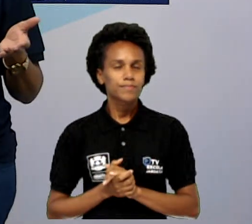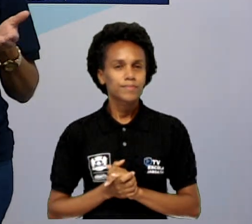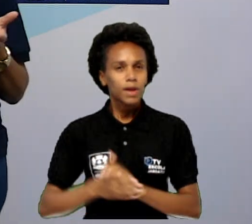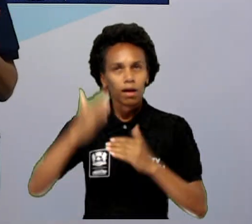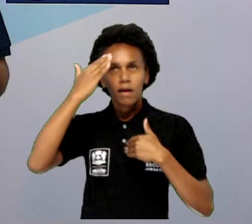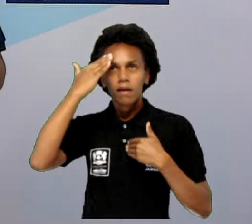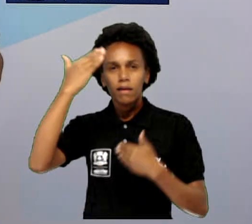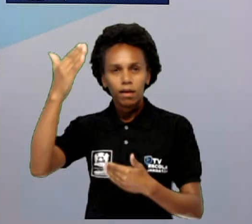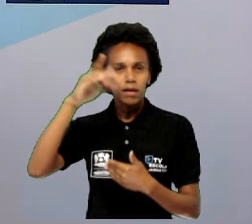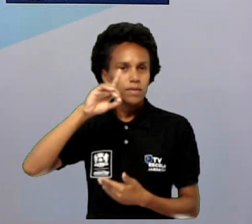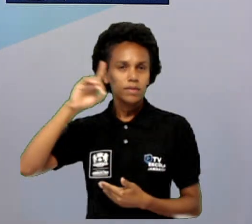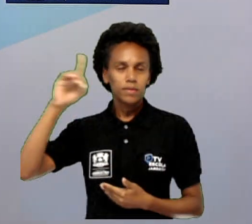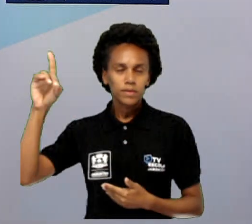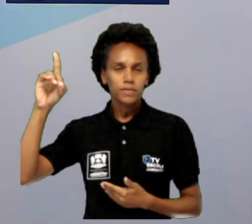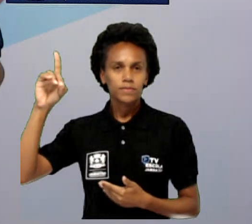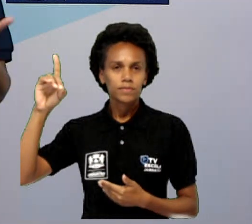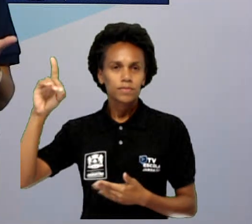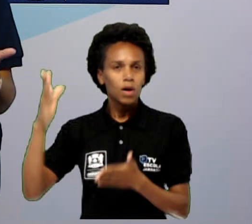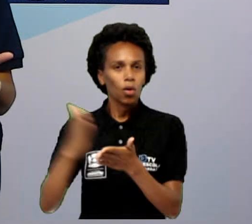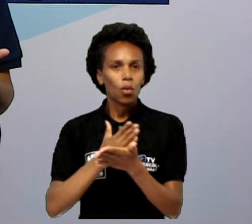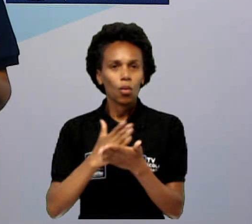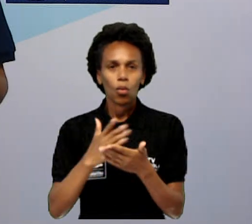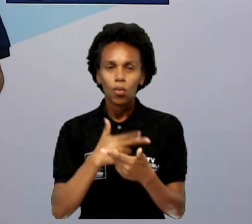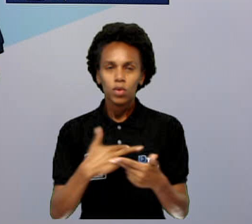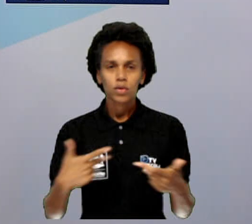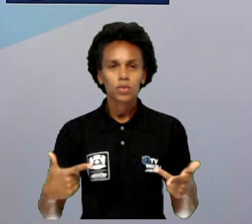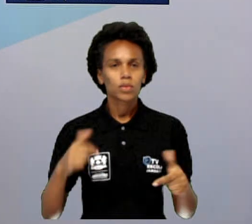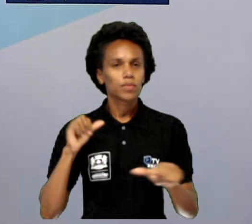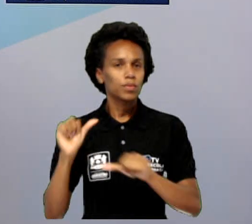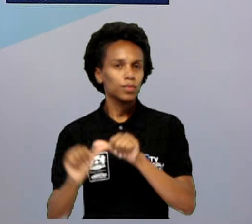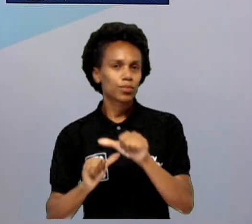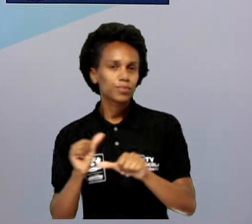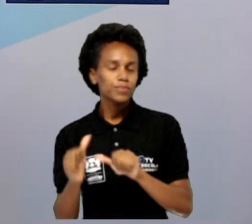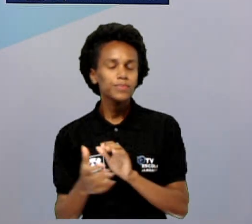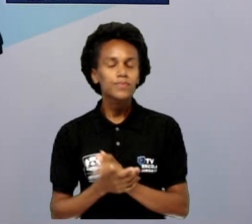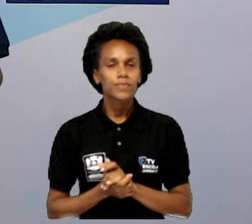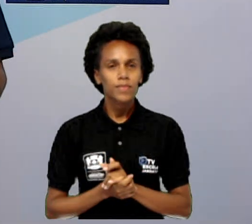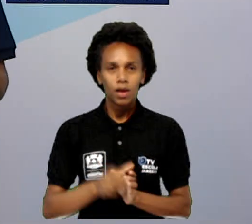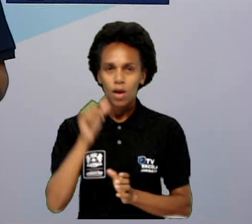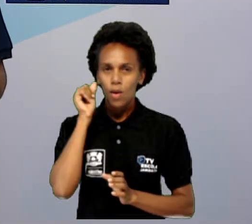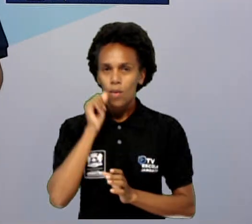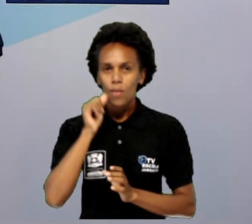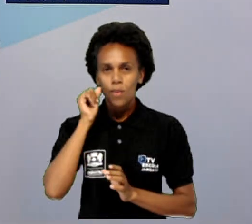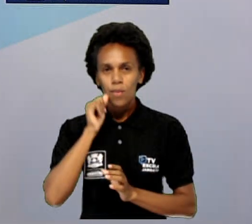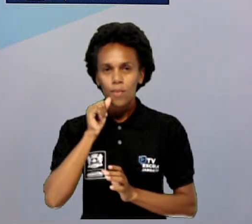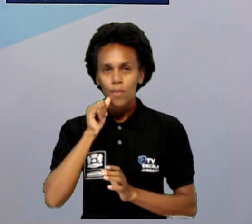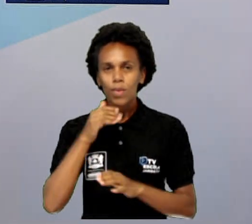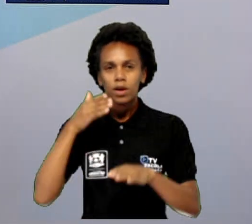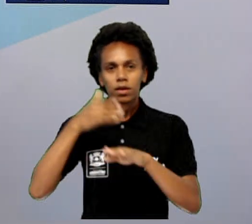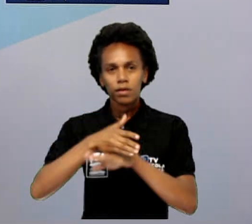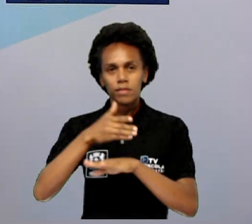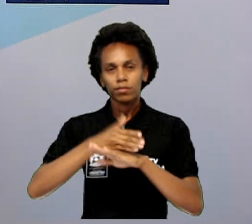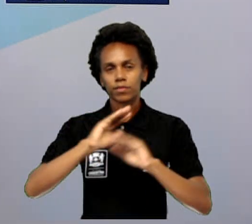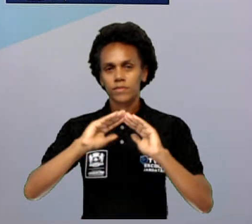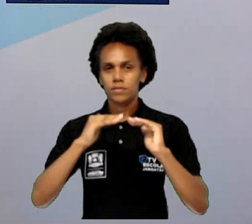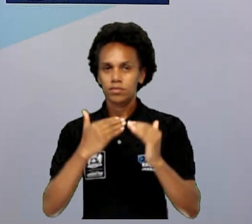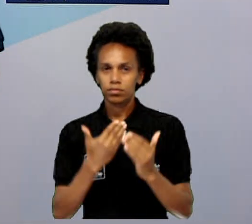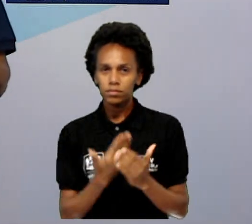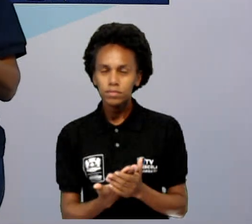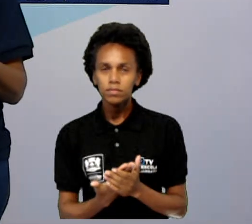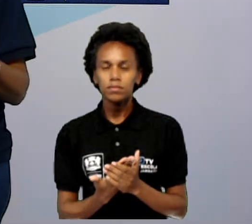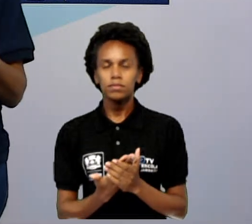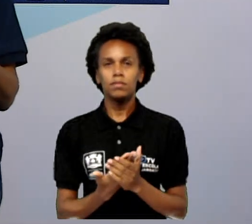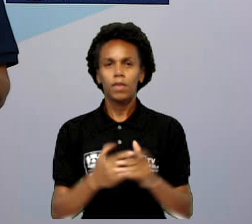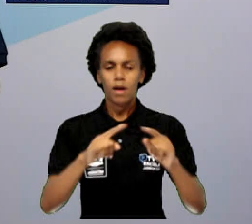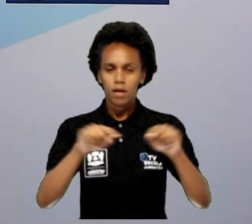Então, mulheres entraram na escola, a escola passou a ser mista, a sala de aula passou a ser mista,